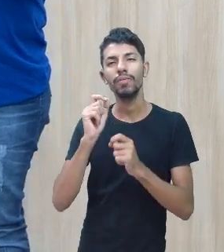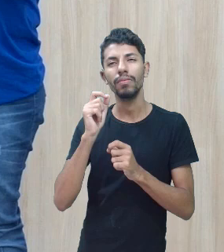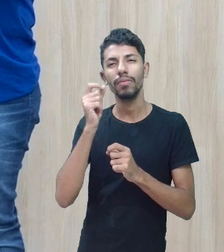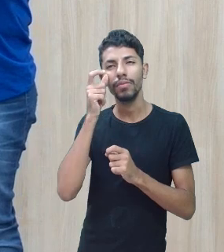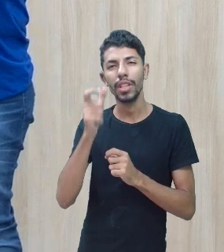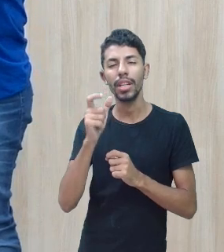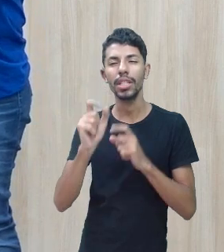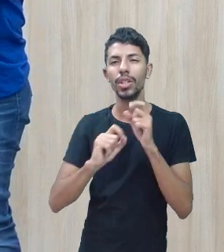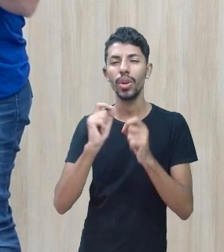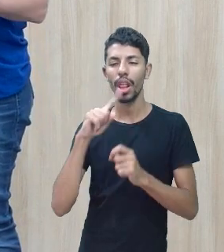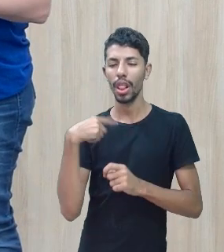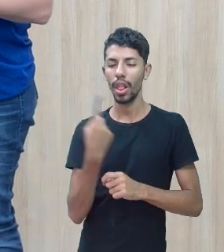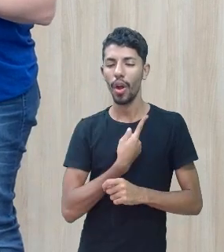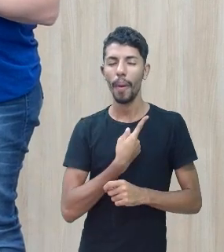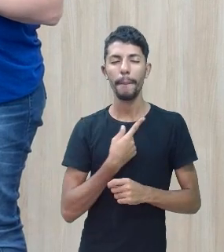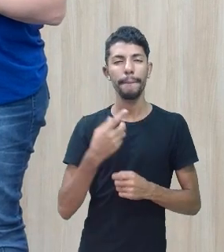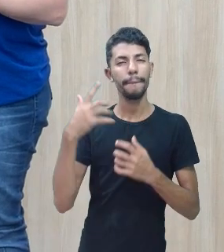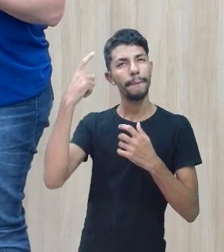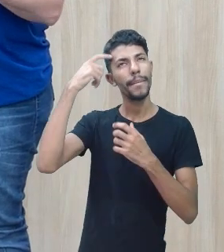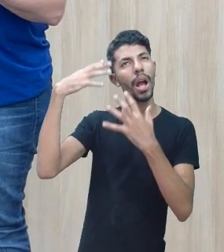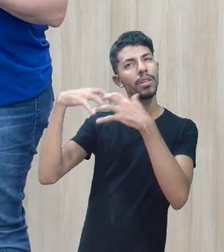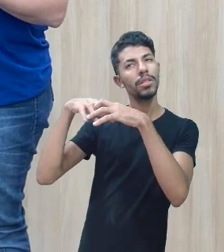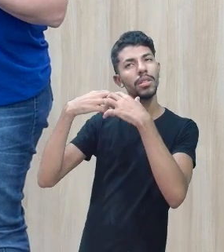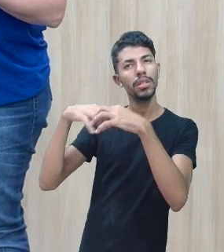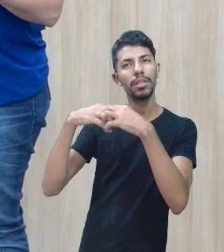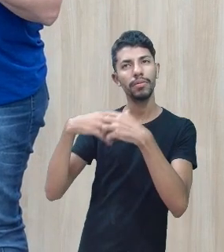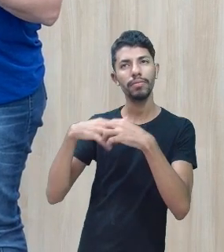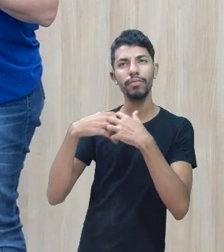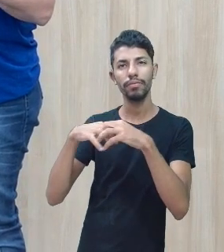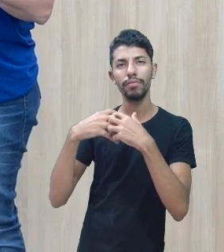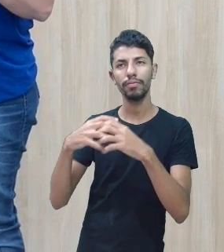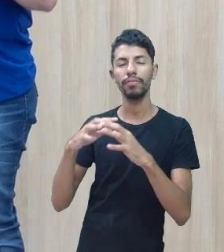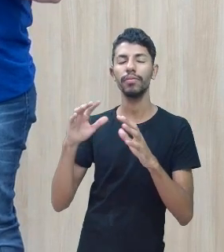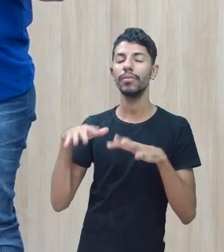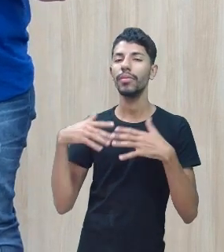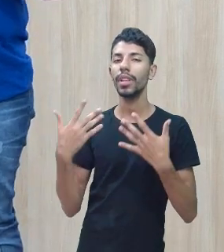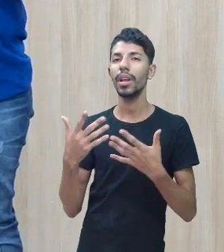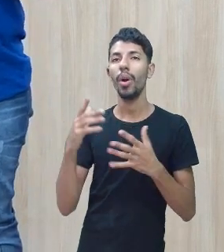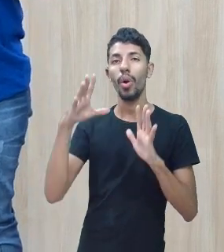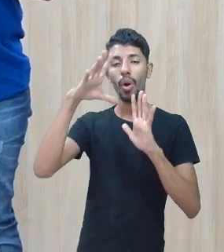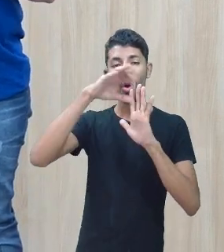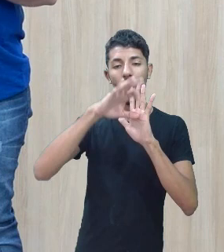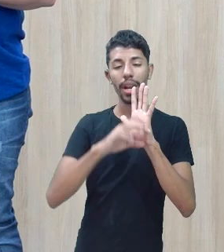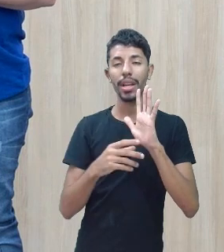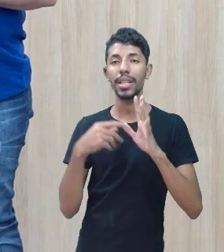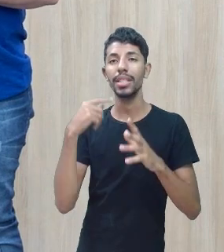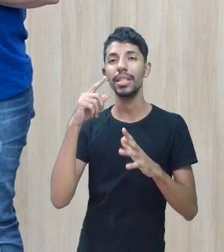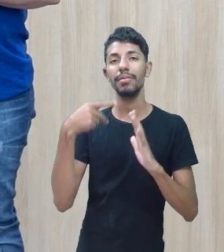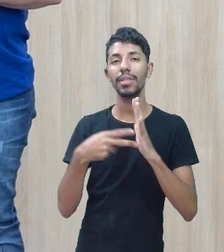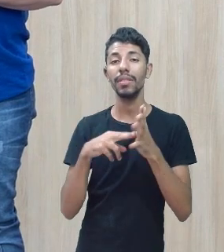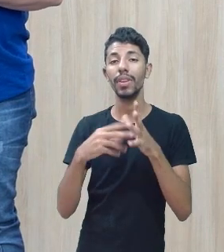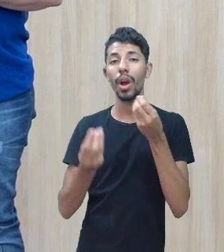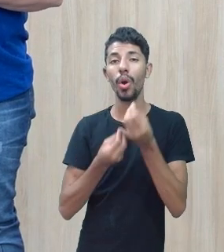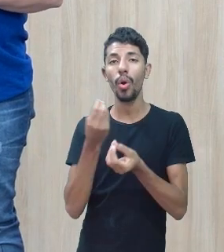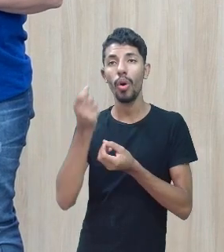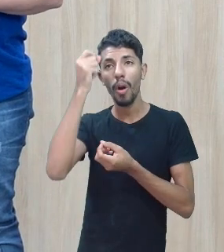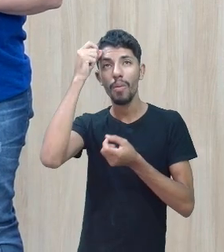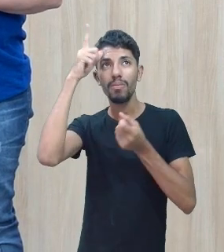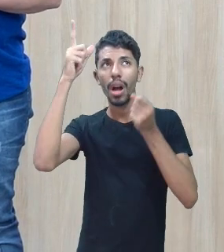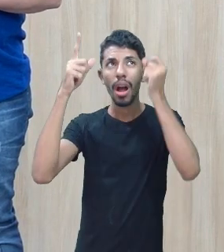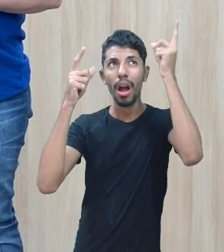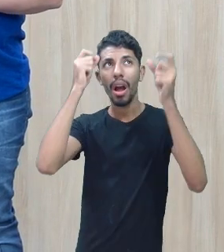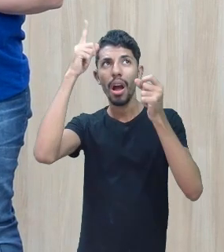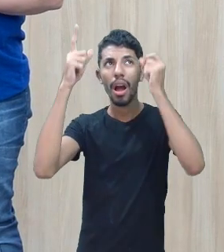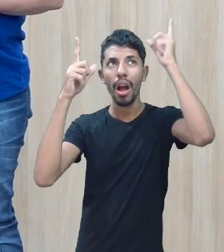trazer essa referência para vocês, que a coerência é como todas as ideias estão conectadas. Então, quando você